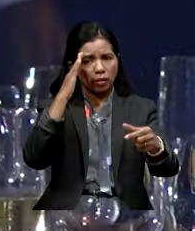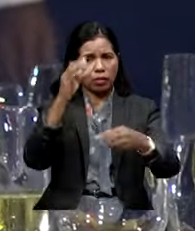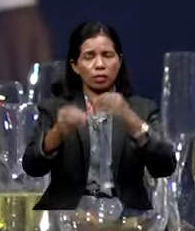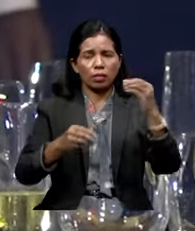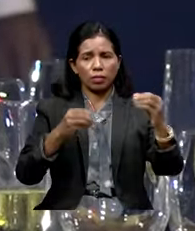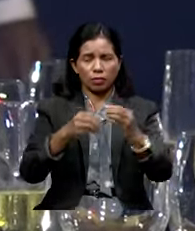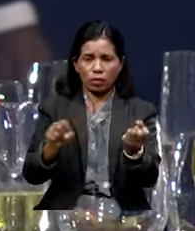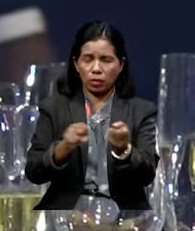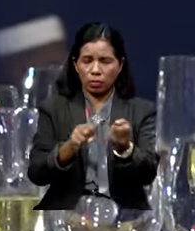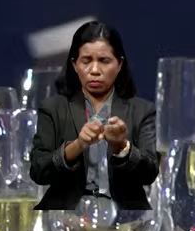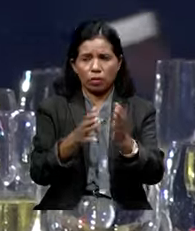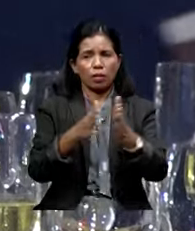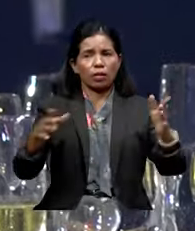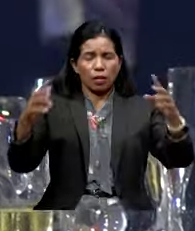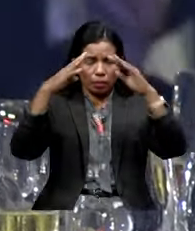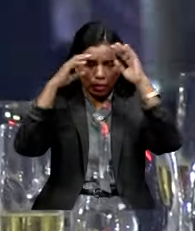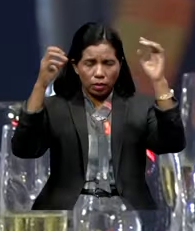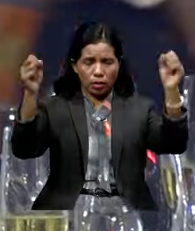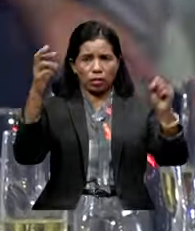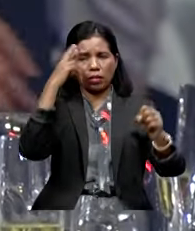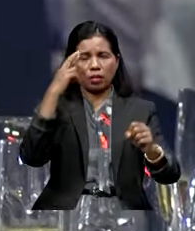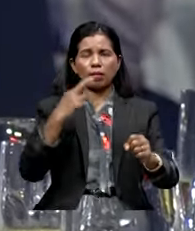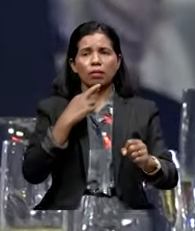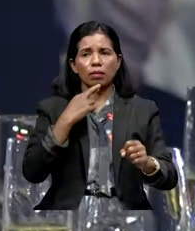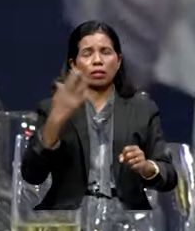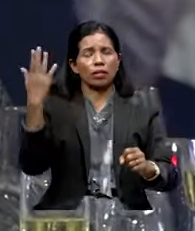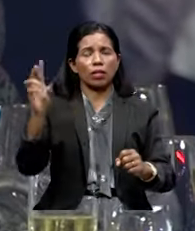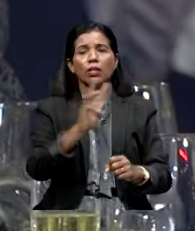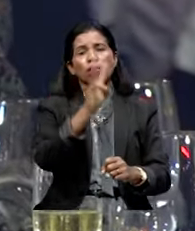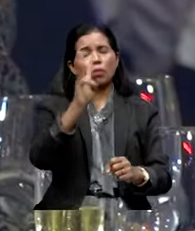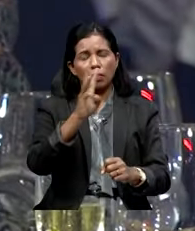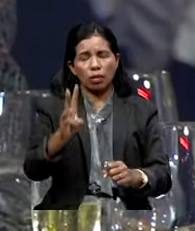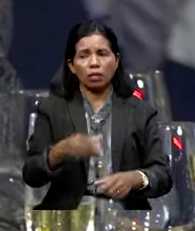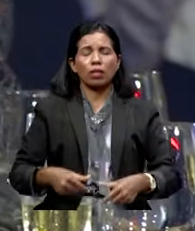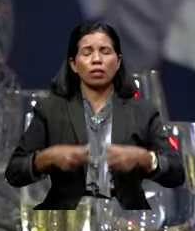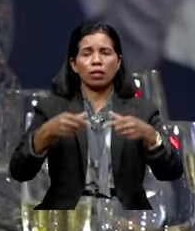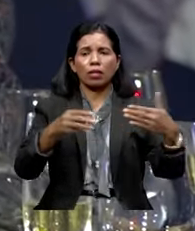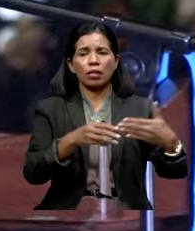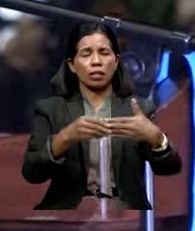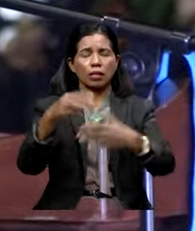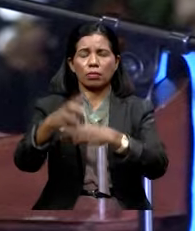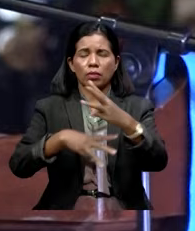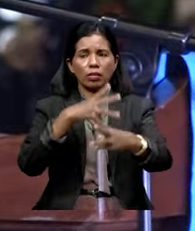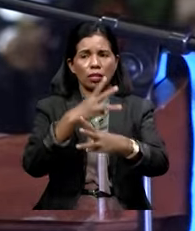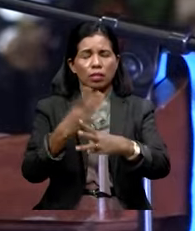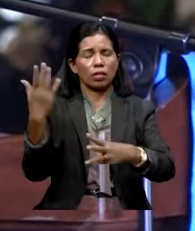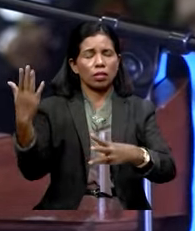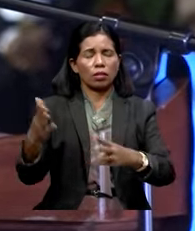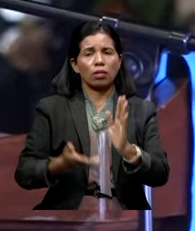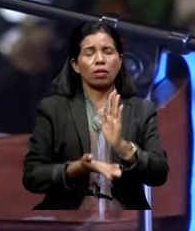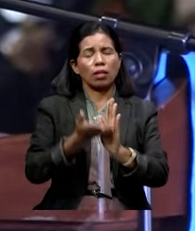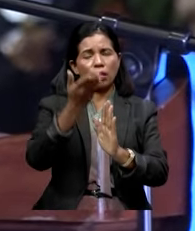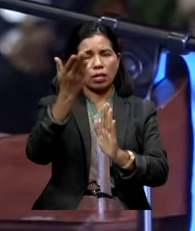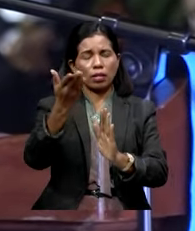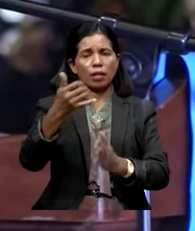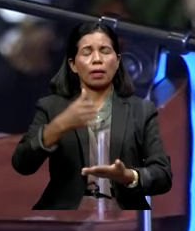a contribuição, mas que o presidente da República, José Ramos Horta, e a quarta, condecora líder mundial, o grau Arliu, mas